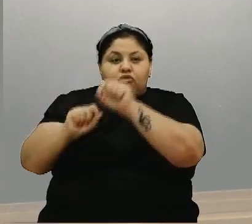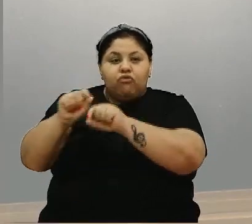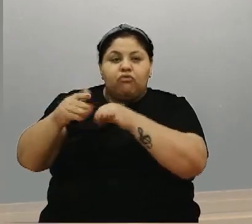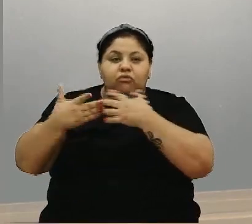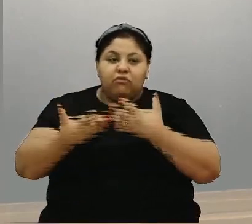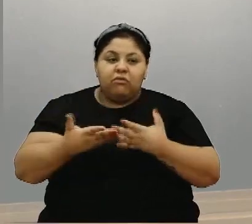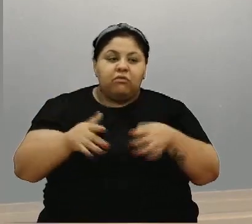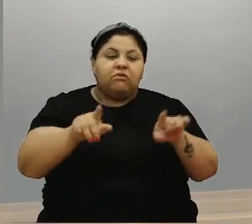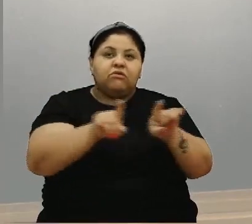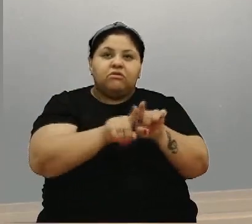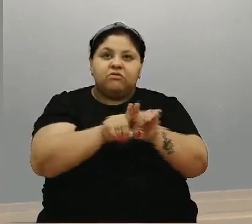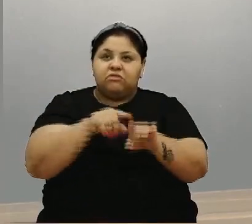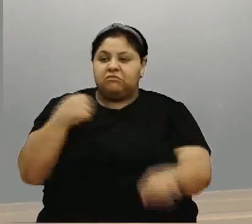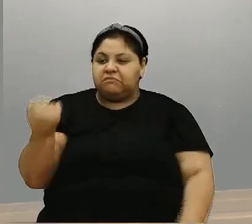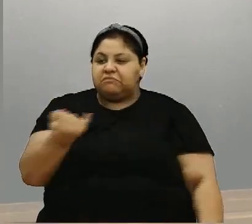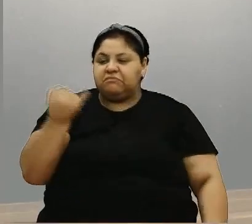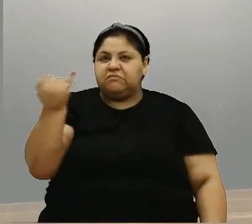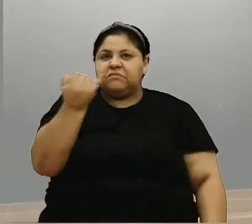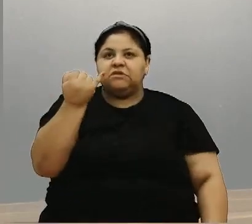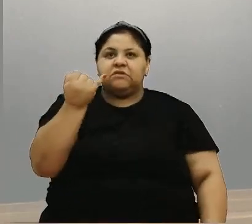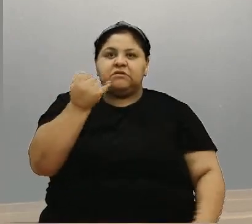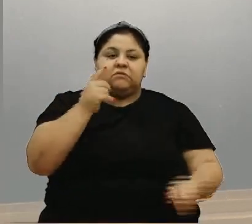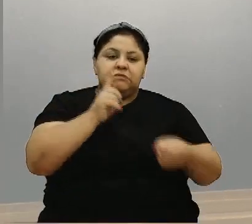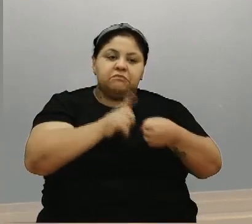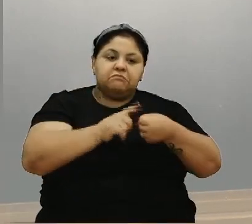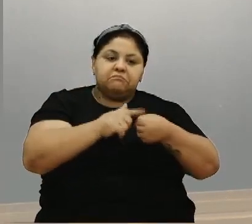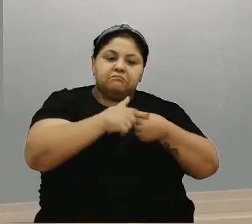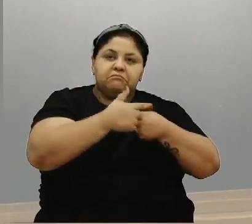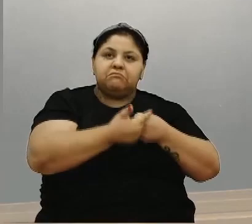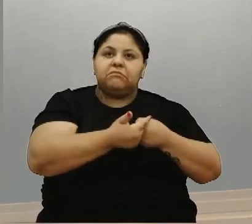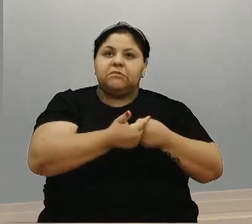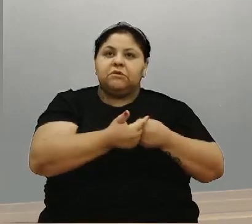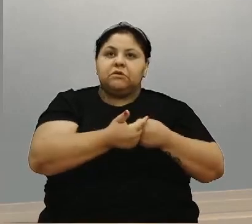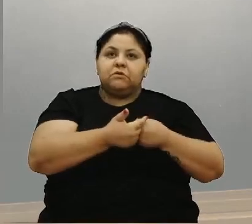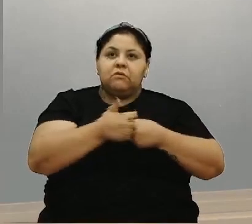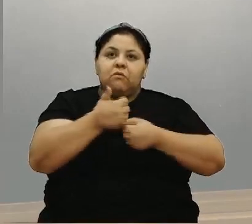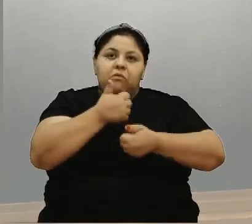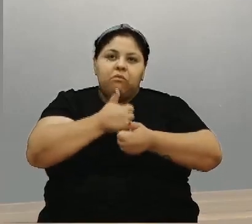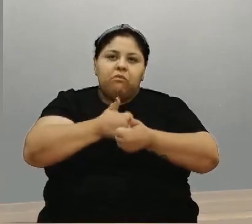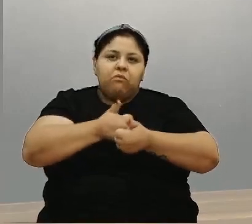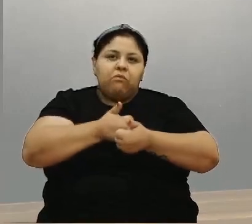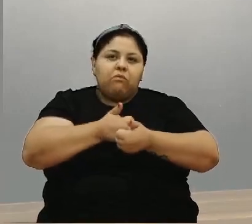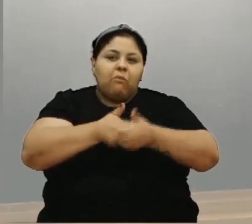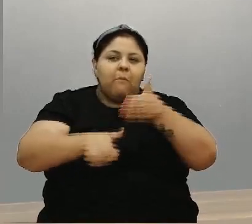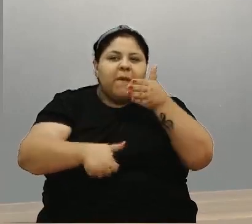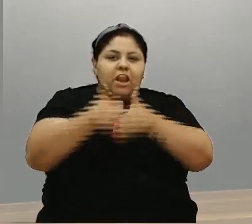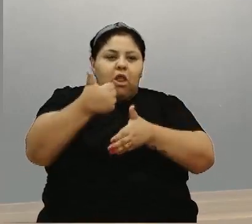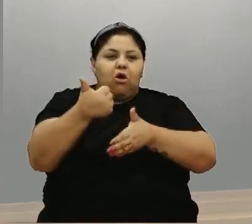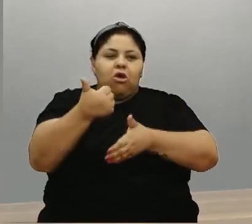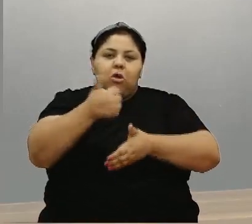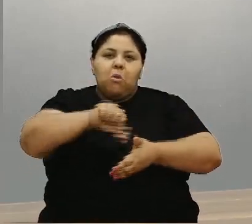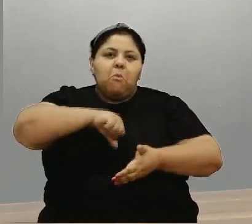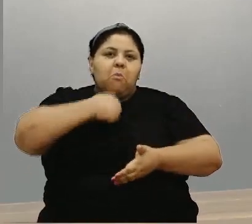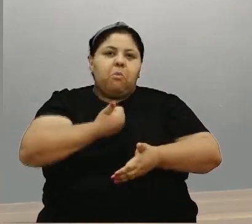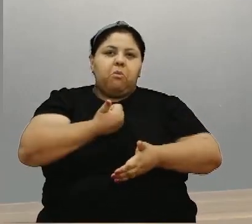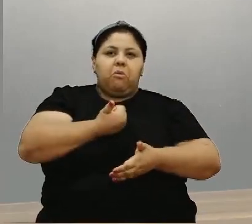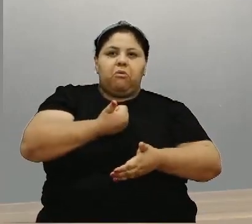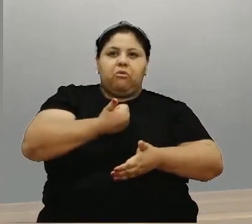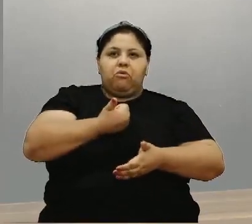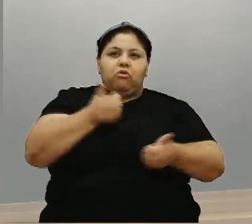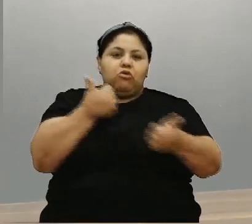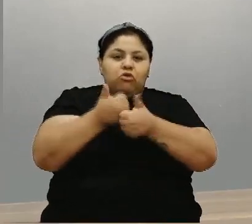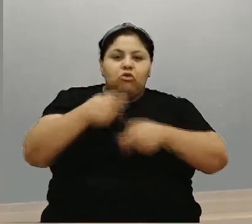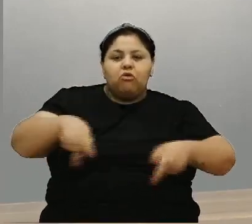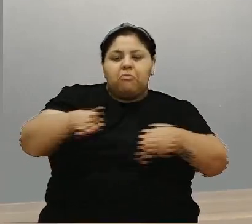é também importante para uma cidade, para uma autoestima do povo. Então, parabéns, vereador Felipe, eu acho que